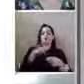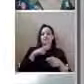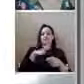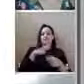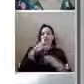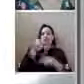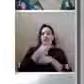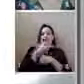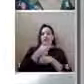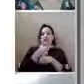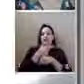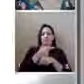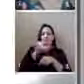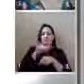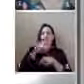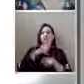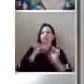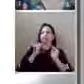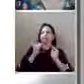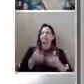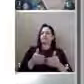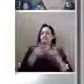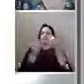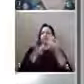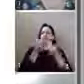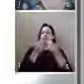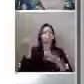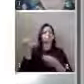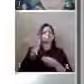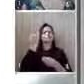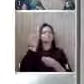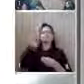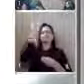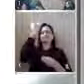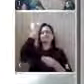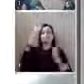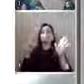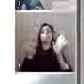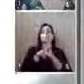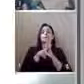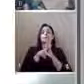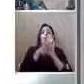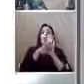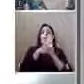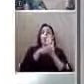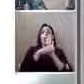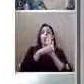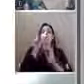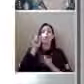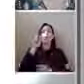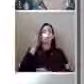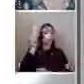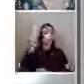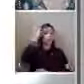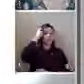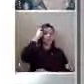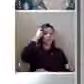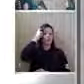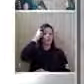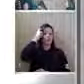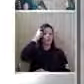domínio, que vale a pena inteirar, que é tão importante para o próprio conceito do que é cultura, que Lévi-Strauss toma